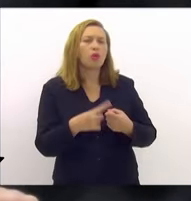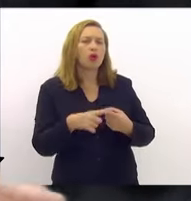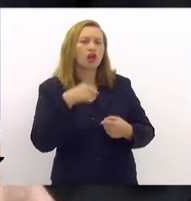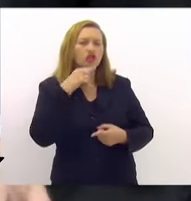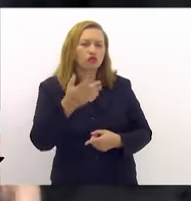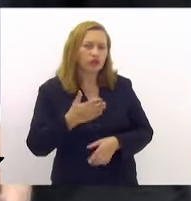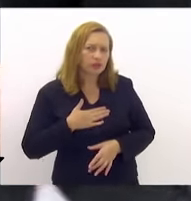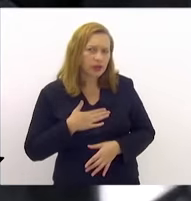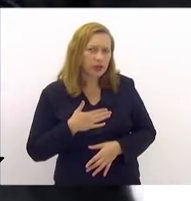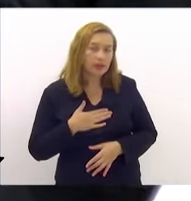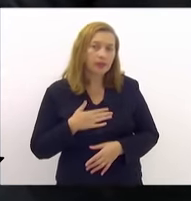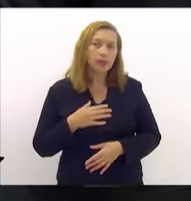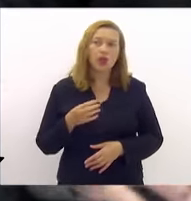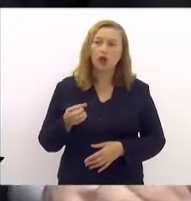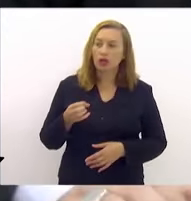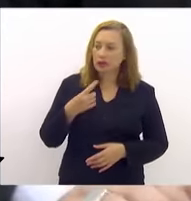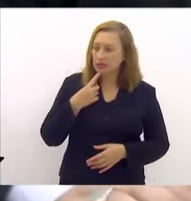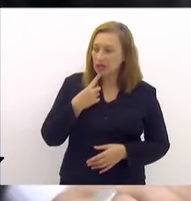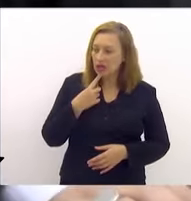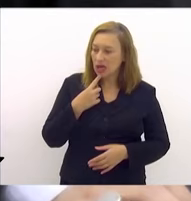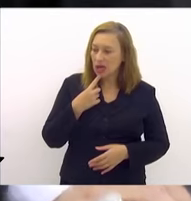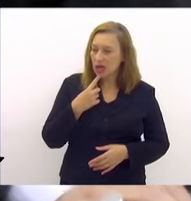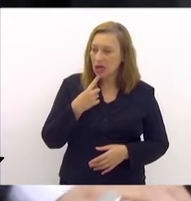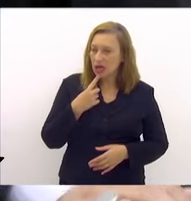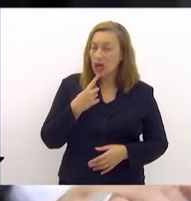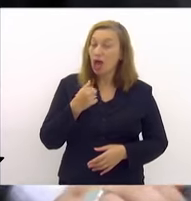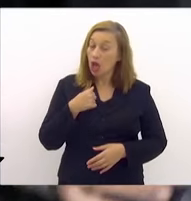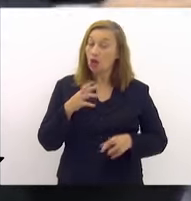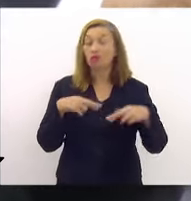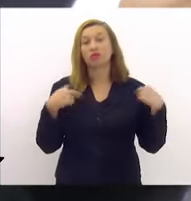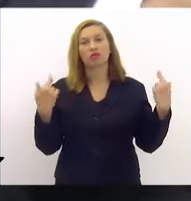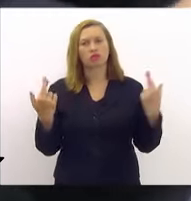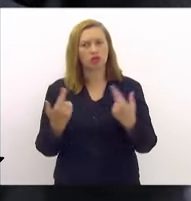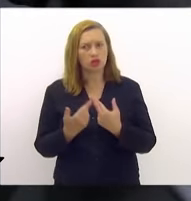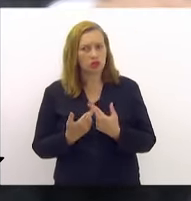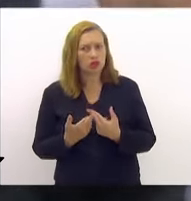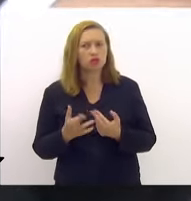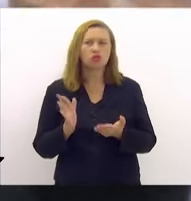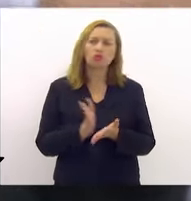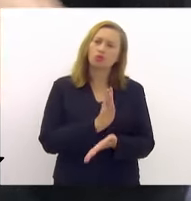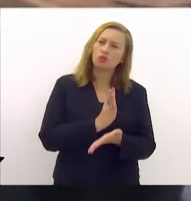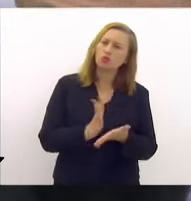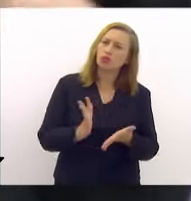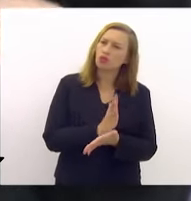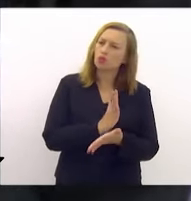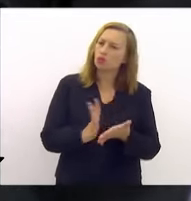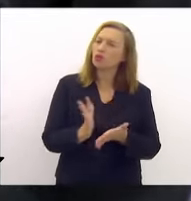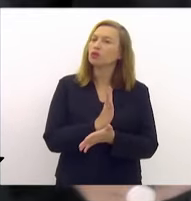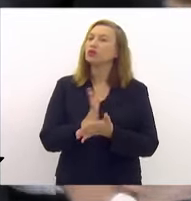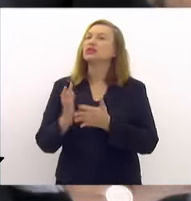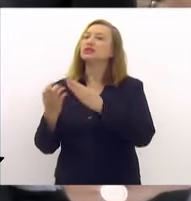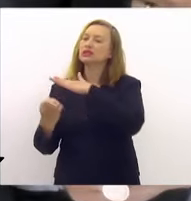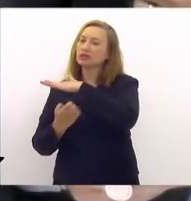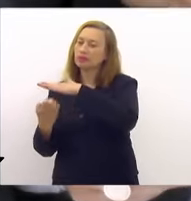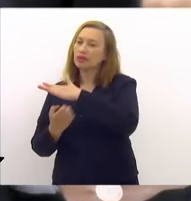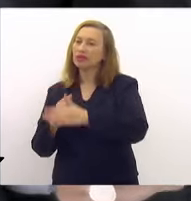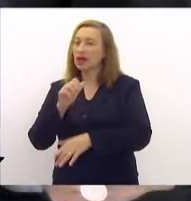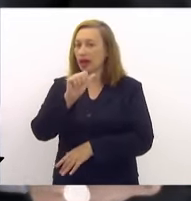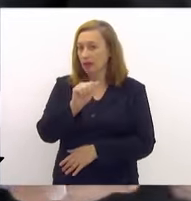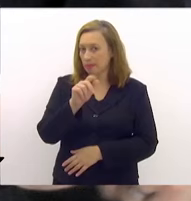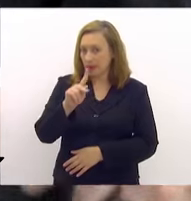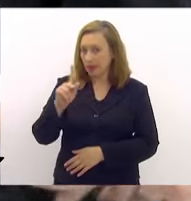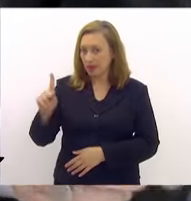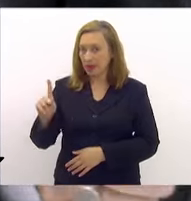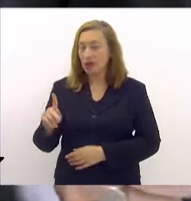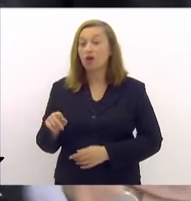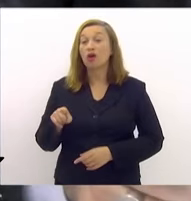dúvida? Recentemente, eu estive, inclusive, reunião com algumas dessas empresas de aplicativo. E